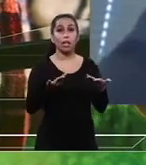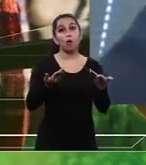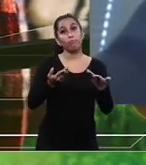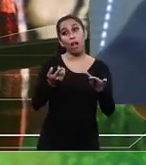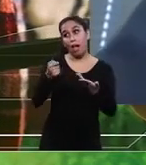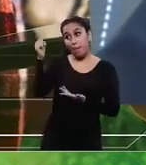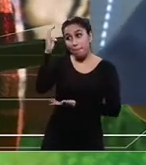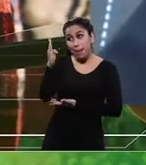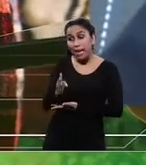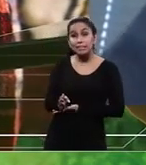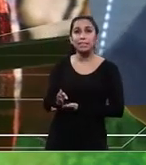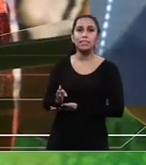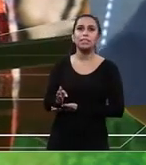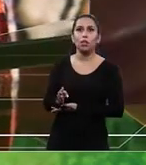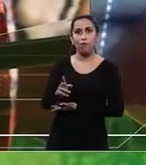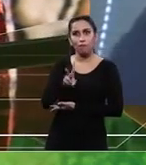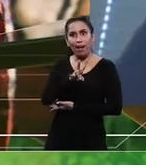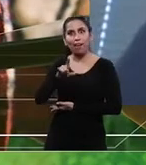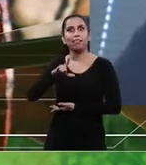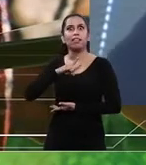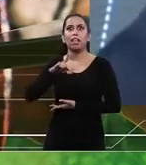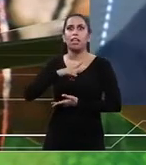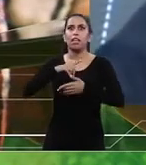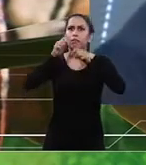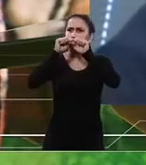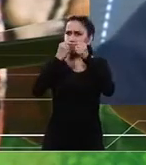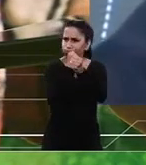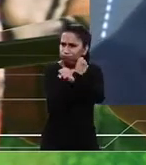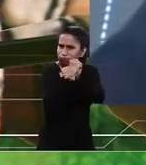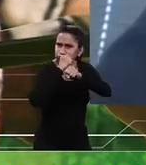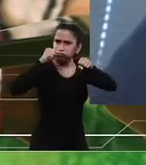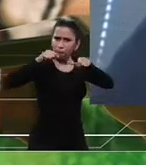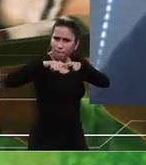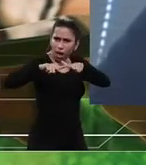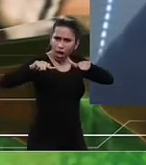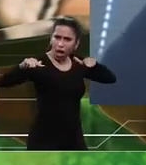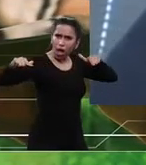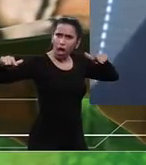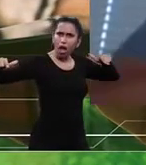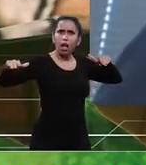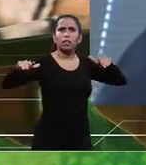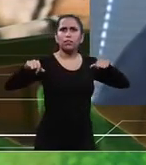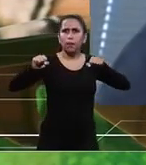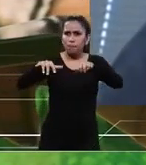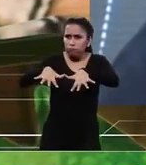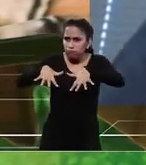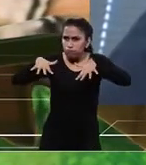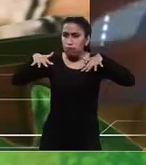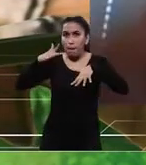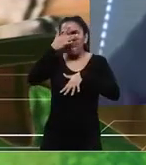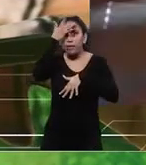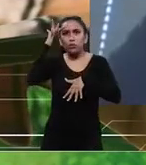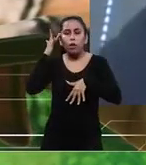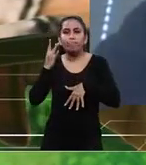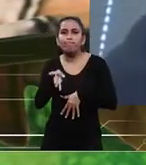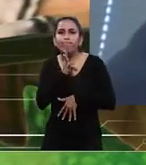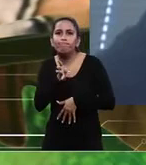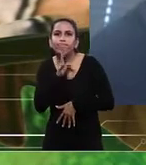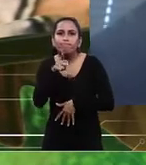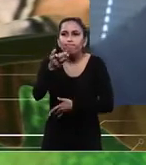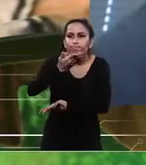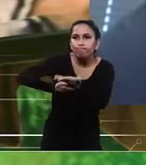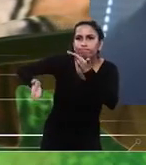para mostrar essa sustentabilidade, trazer essas referências que são tão importantes e que precisam ser conhecidas não só